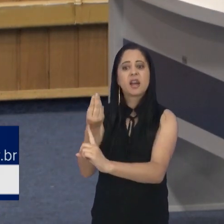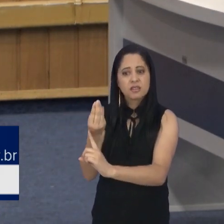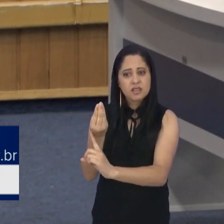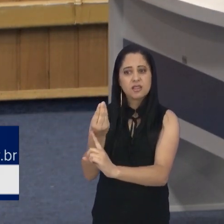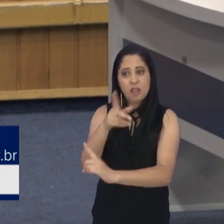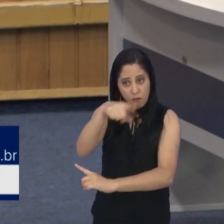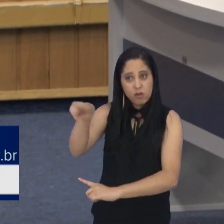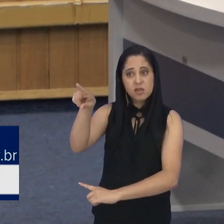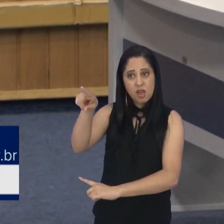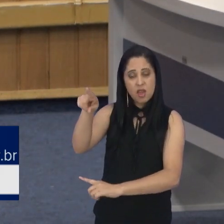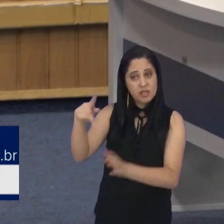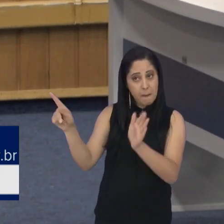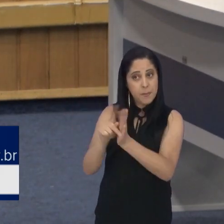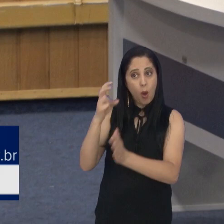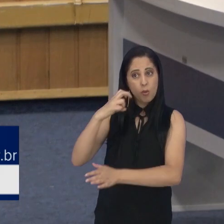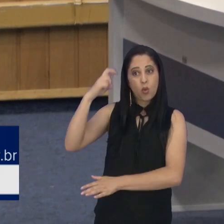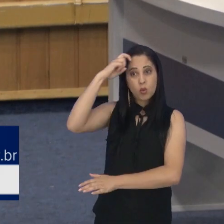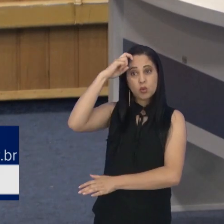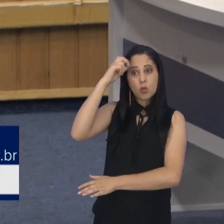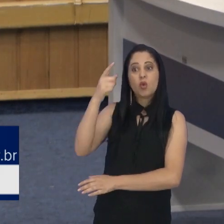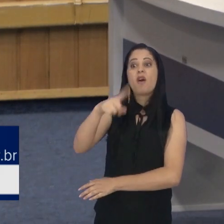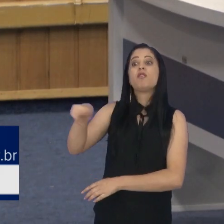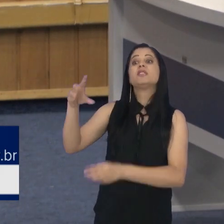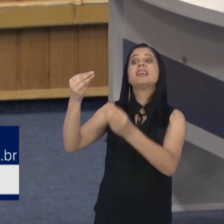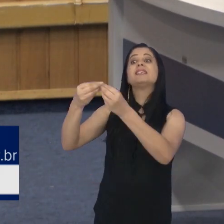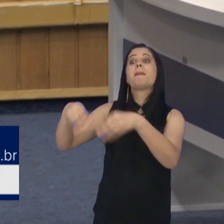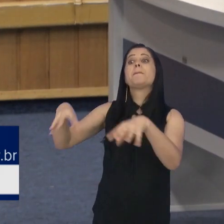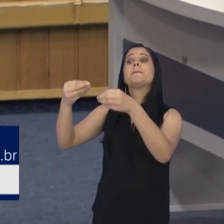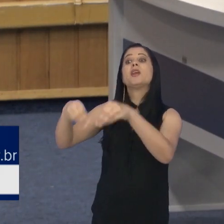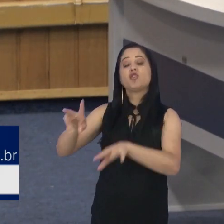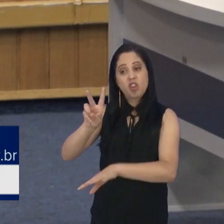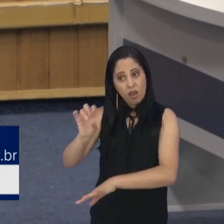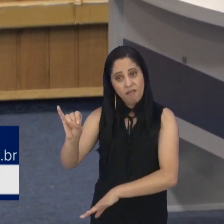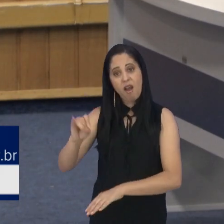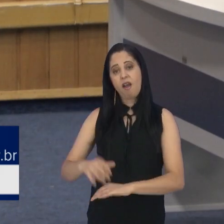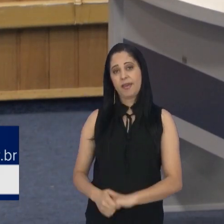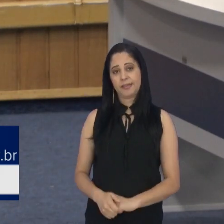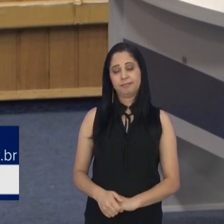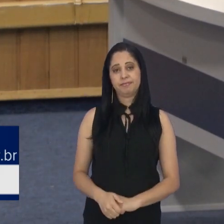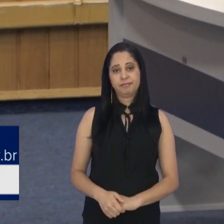classe da cultura. Então não dá para votar a favor. Então, esse